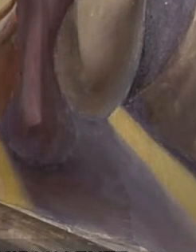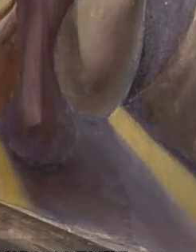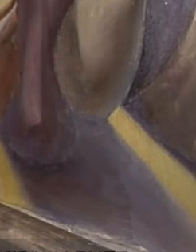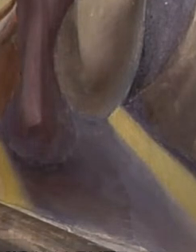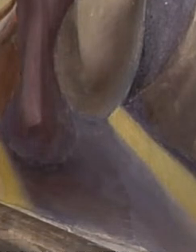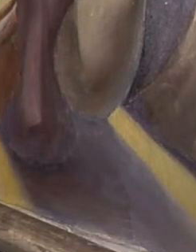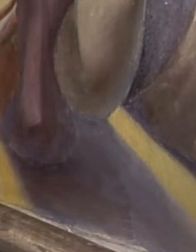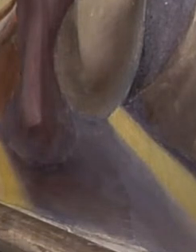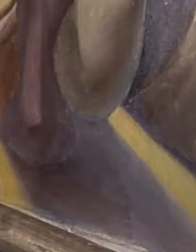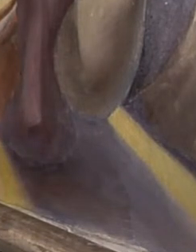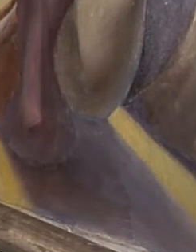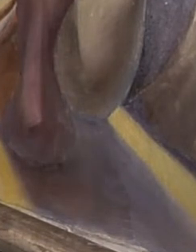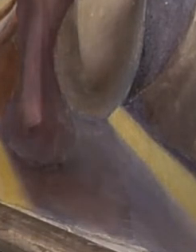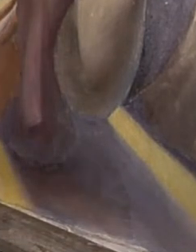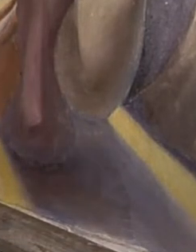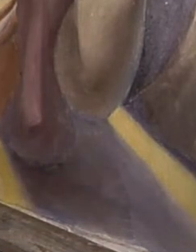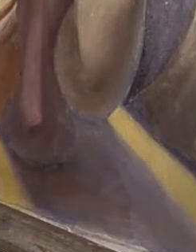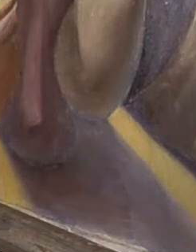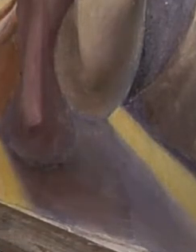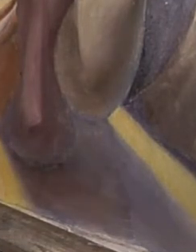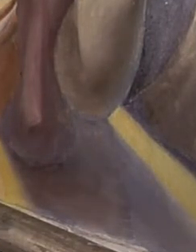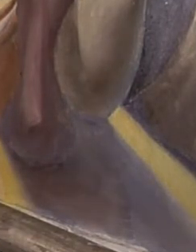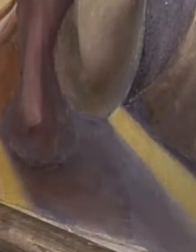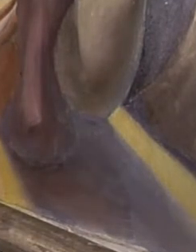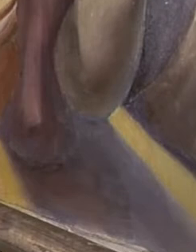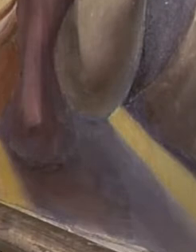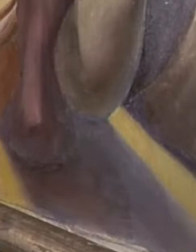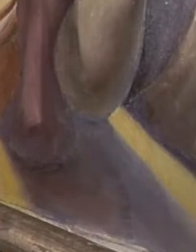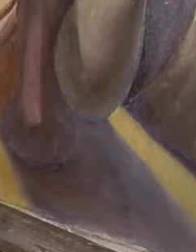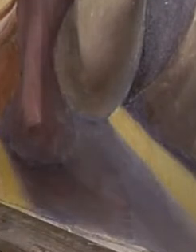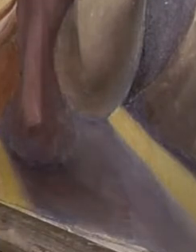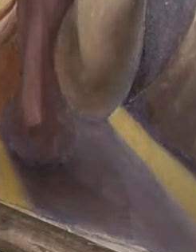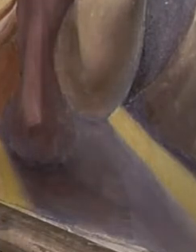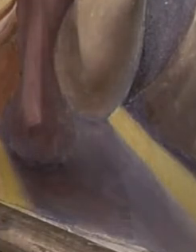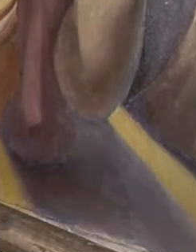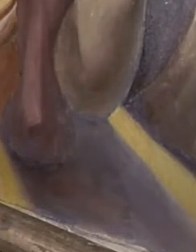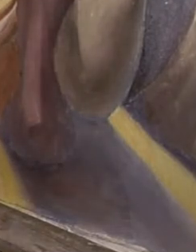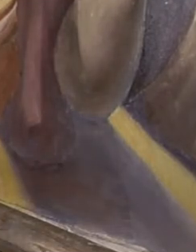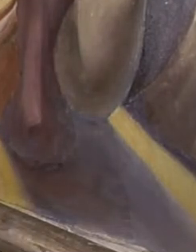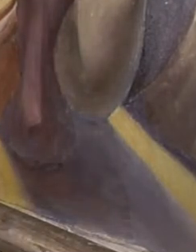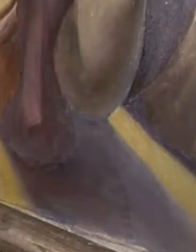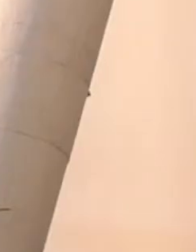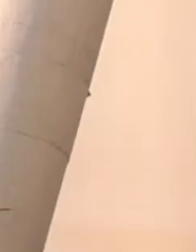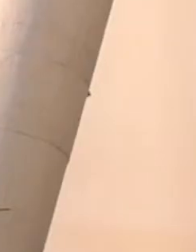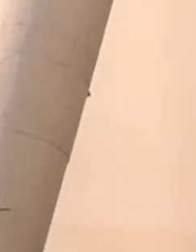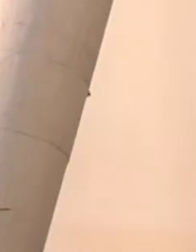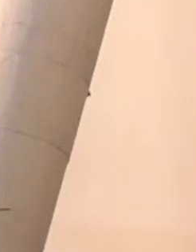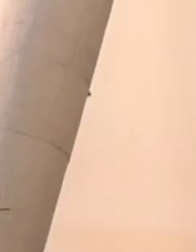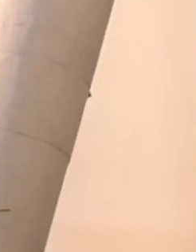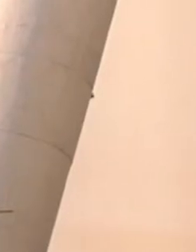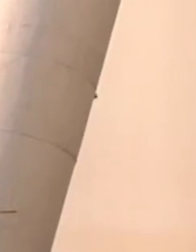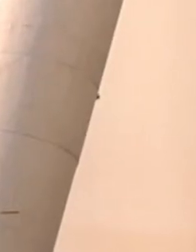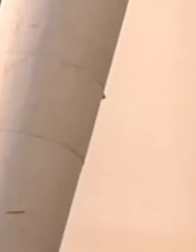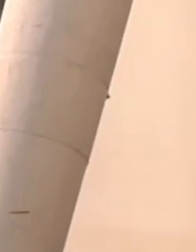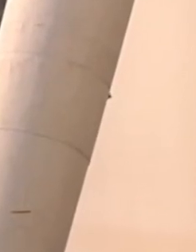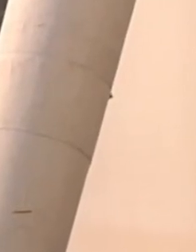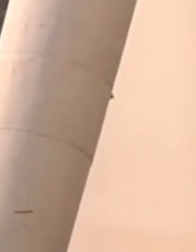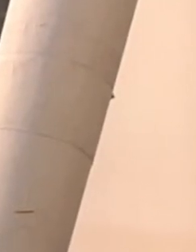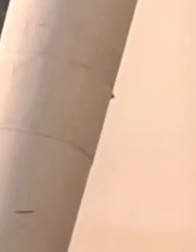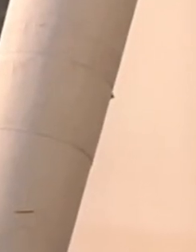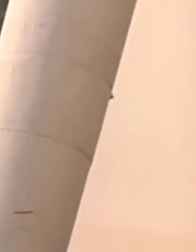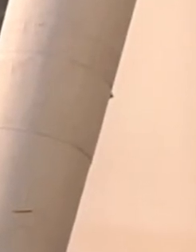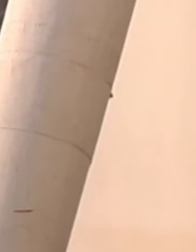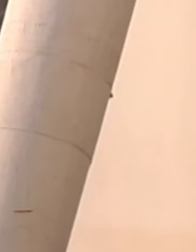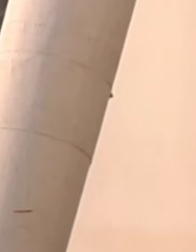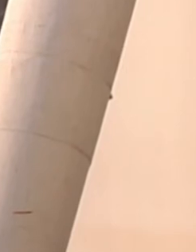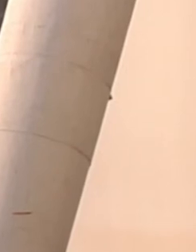muito trabalhado, o fundo, o cadastro amarrado, o cara lá... E o Bandeira, ele foi muito importante